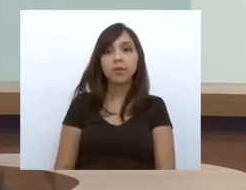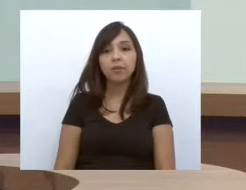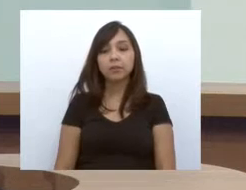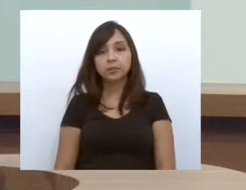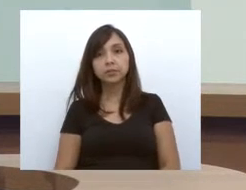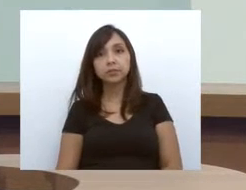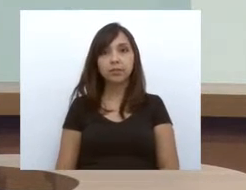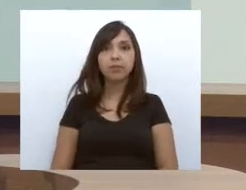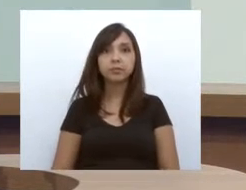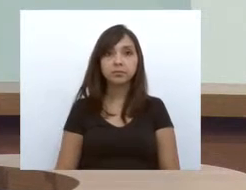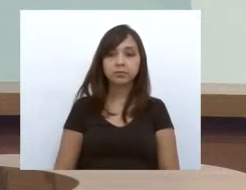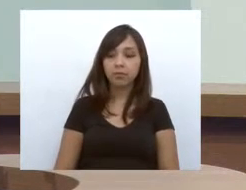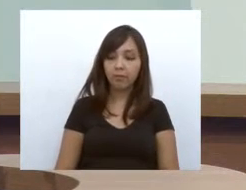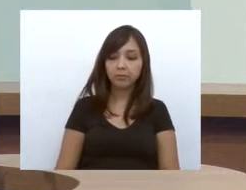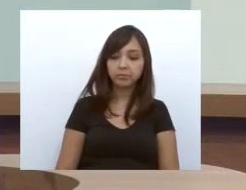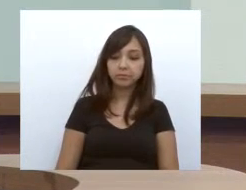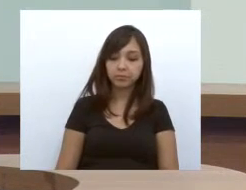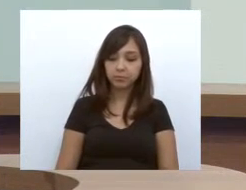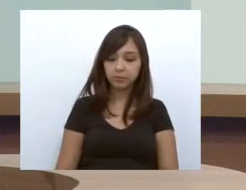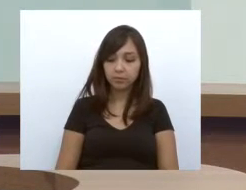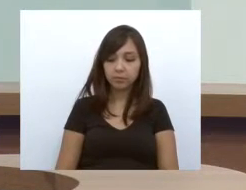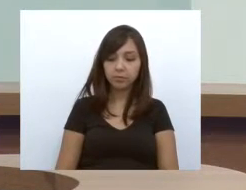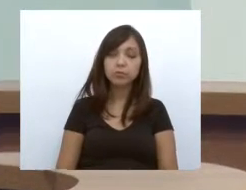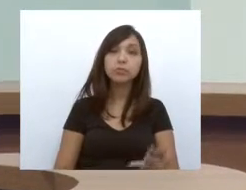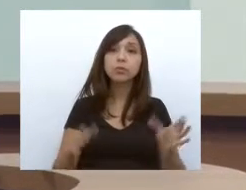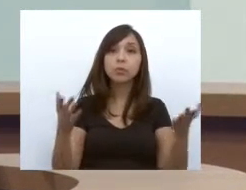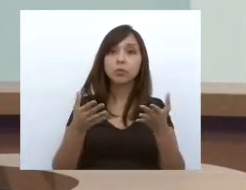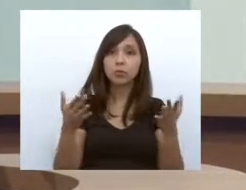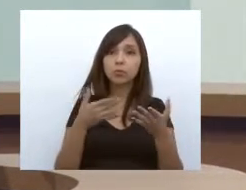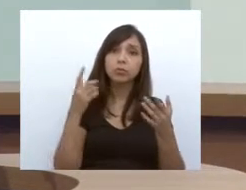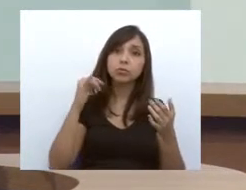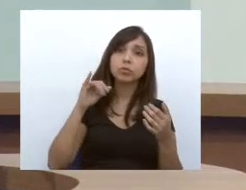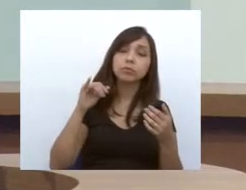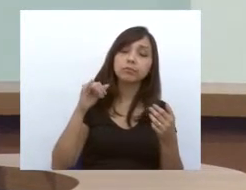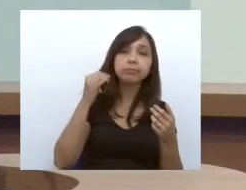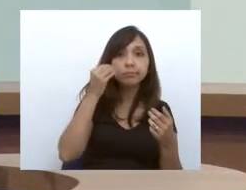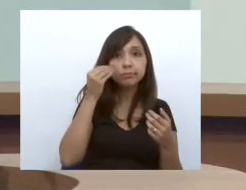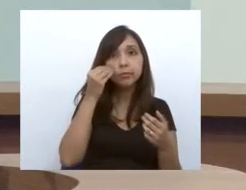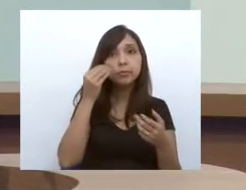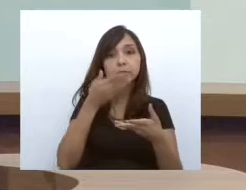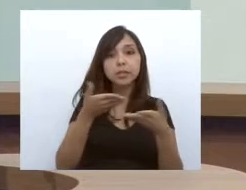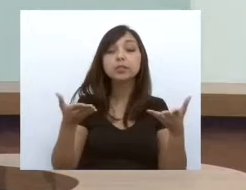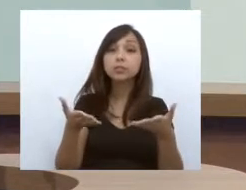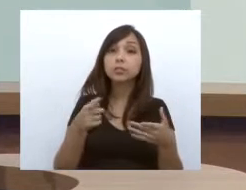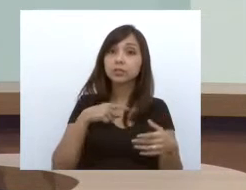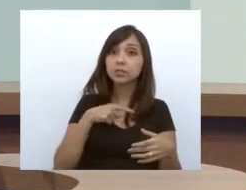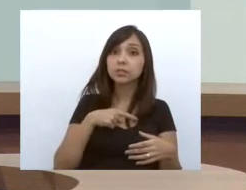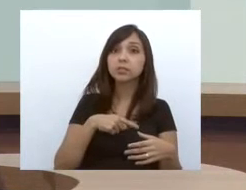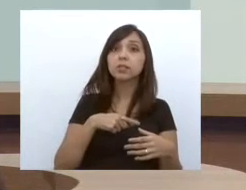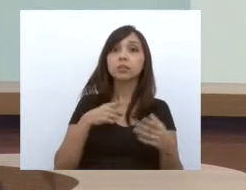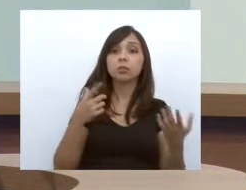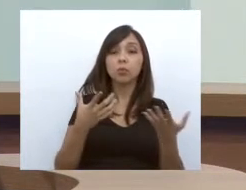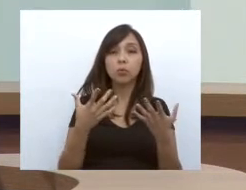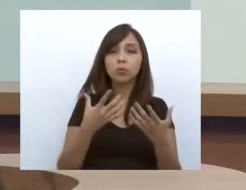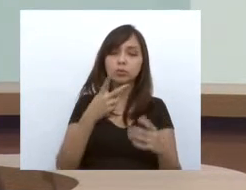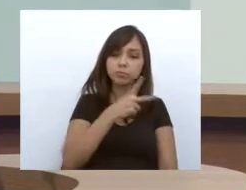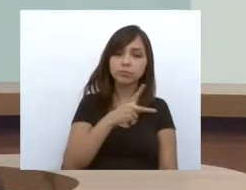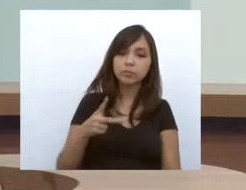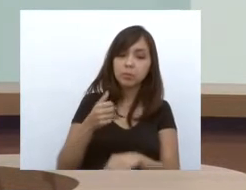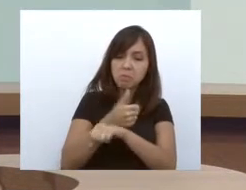conquistado, mas pela oportunidade que teve e tem de abraçar uma